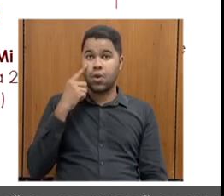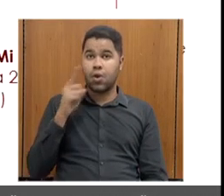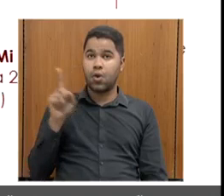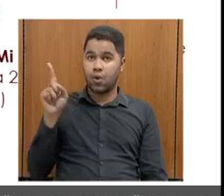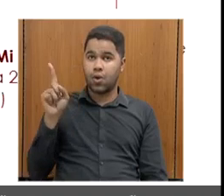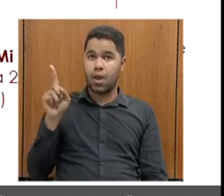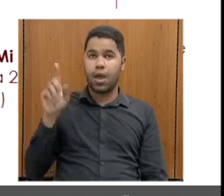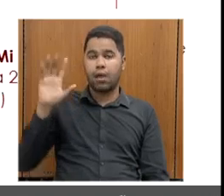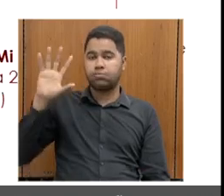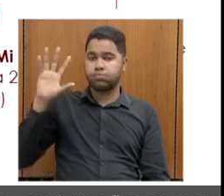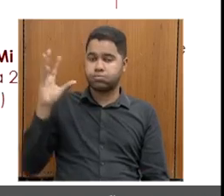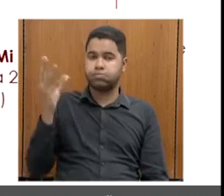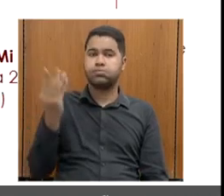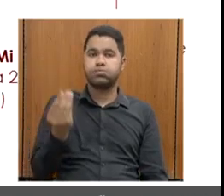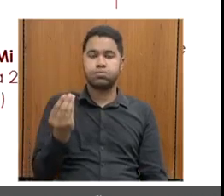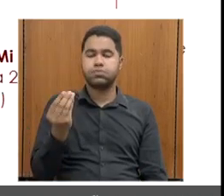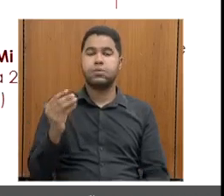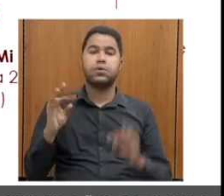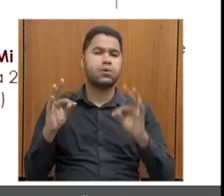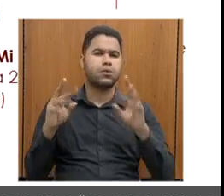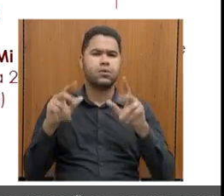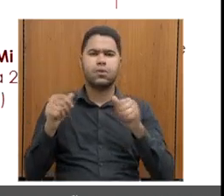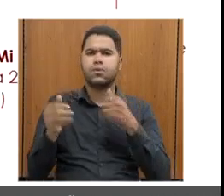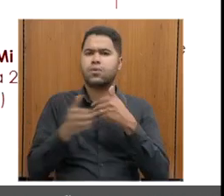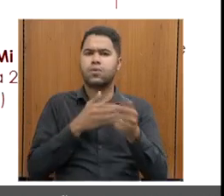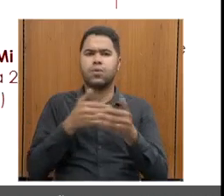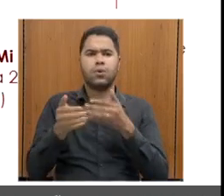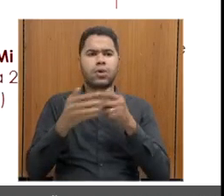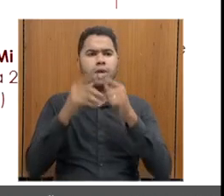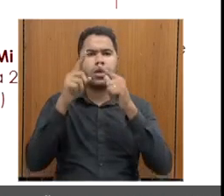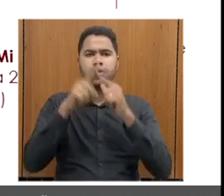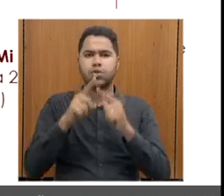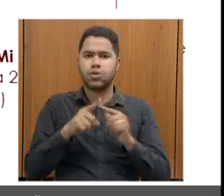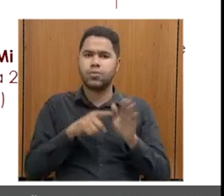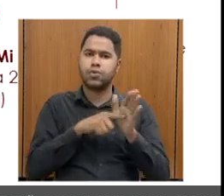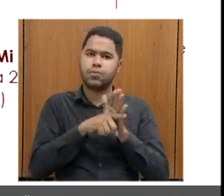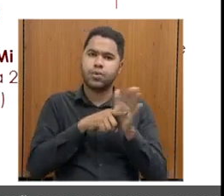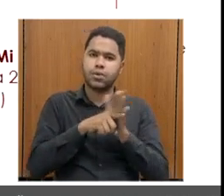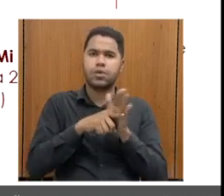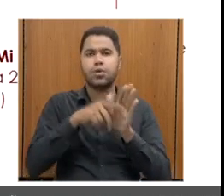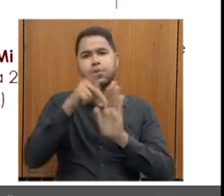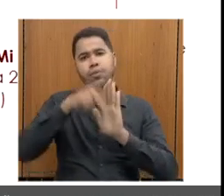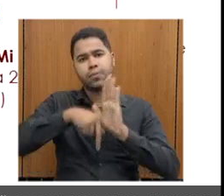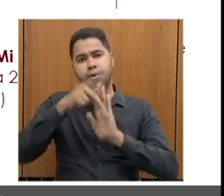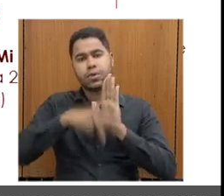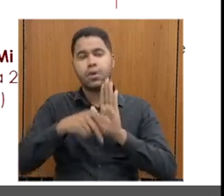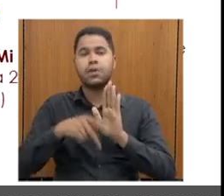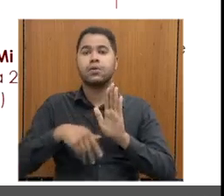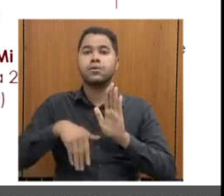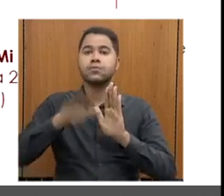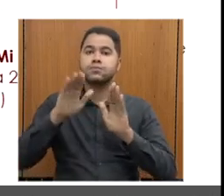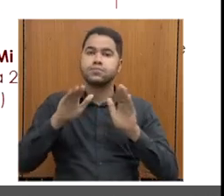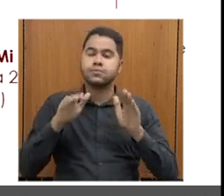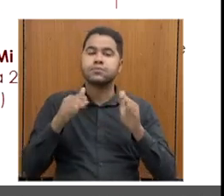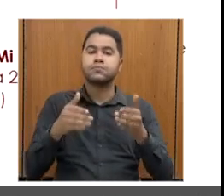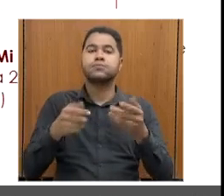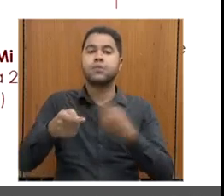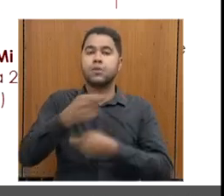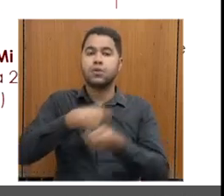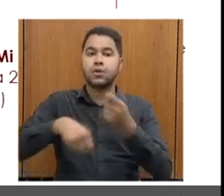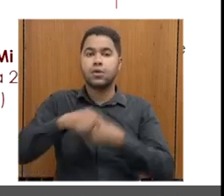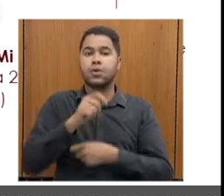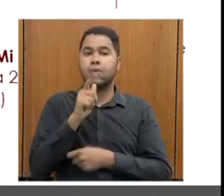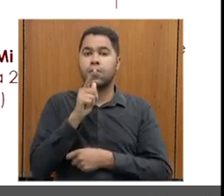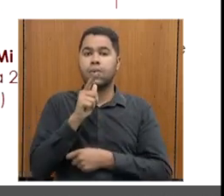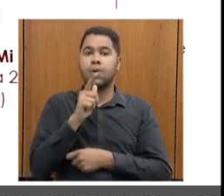chamados universais não é para todo e qualquer tipo de pesquisa de projeto chamadas mais direcionadas para gestão de